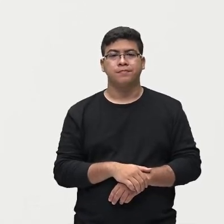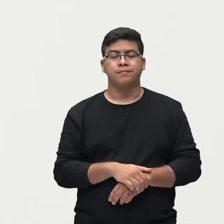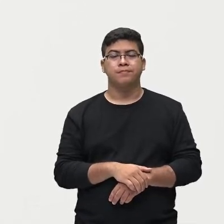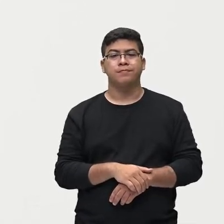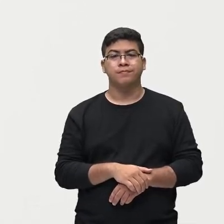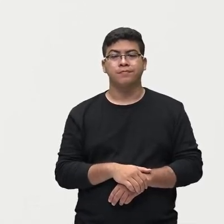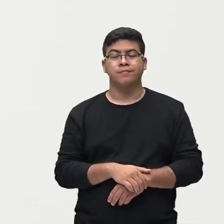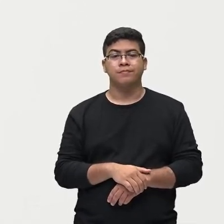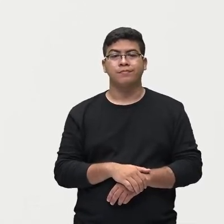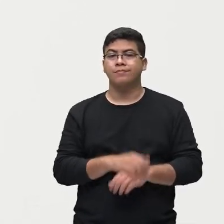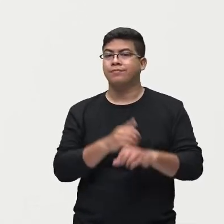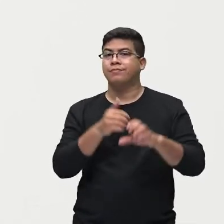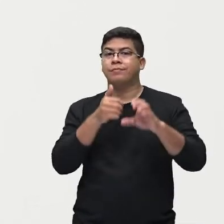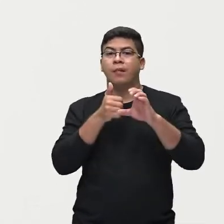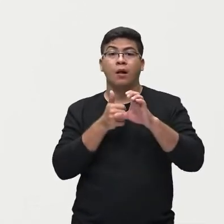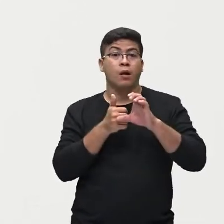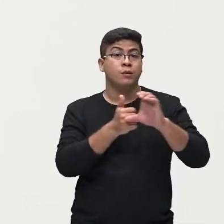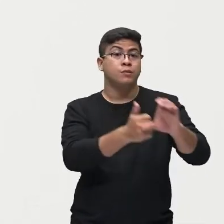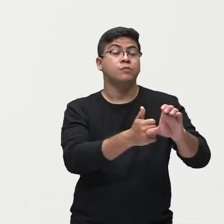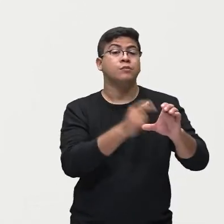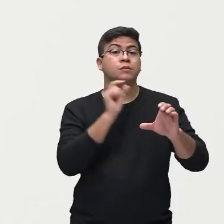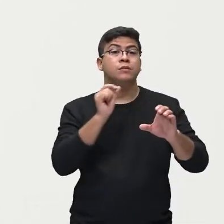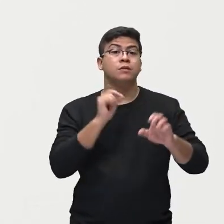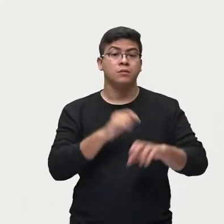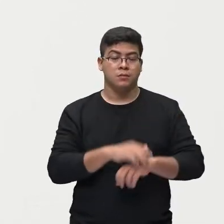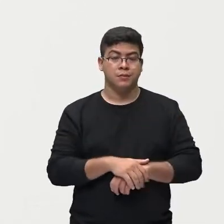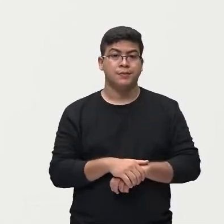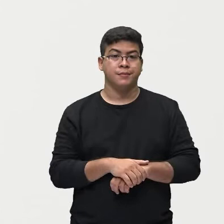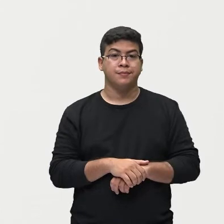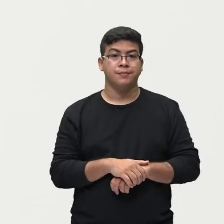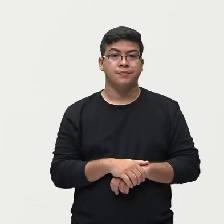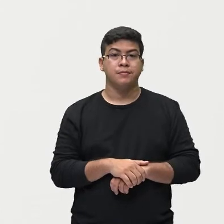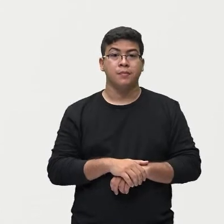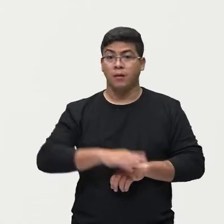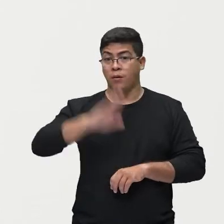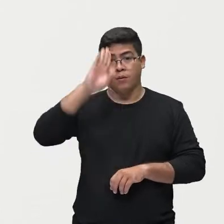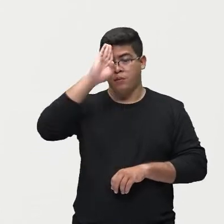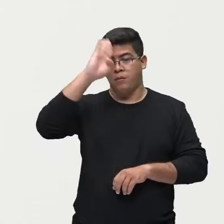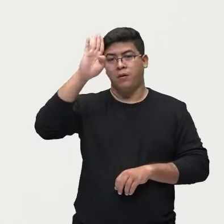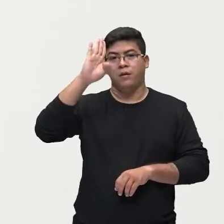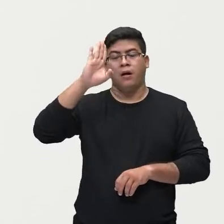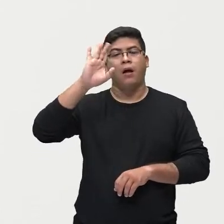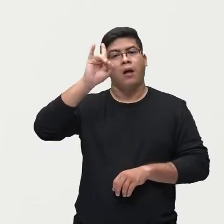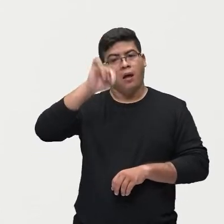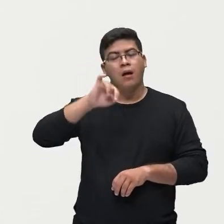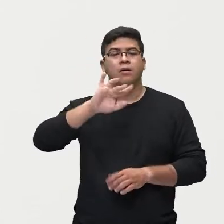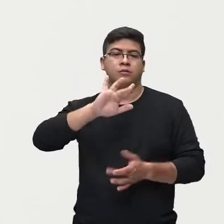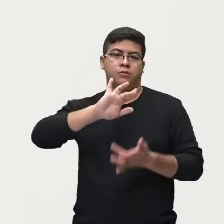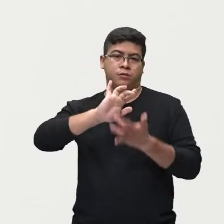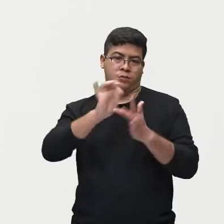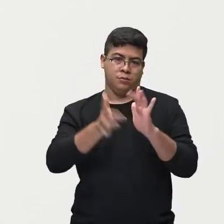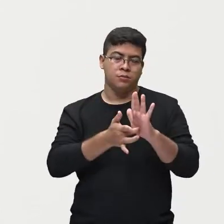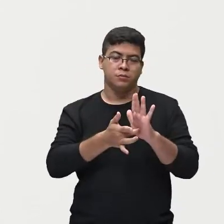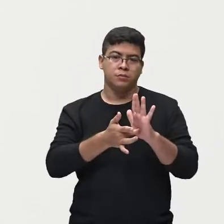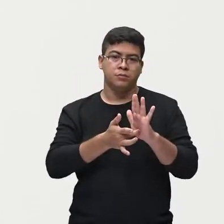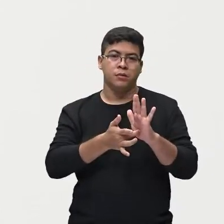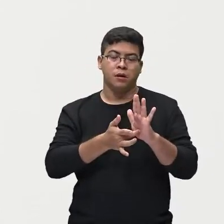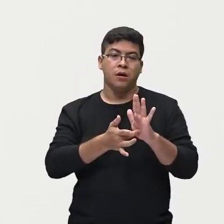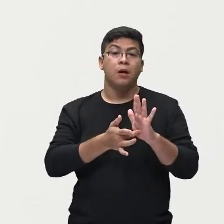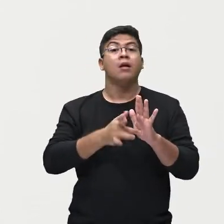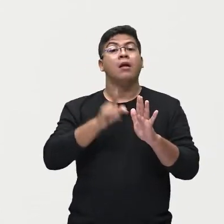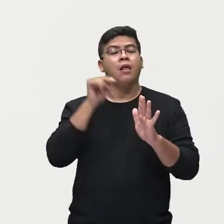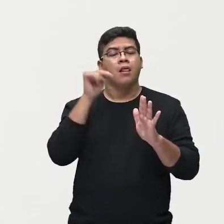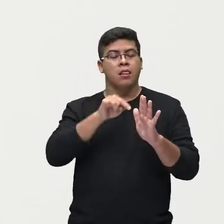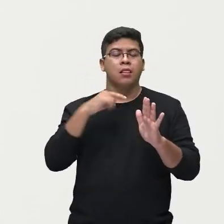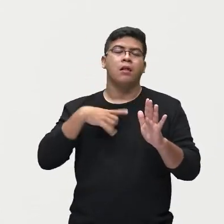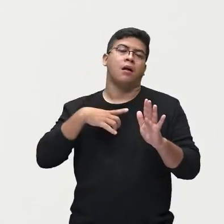No cristianismo, o principal fundamento da ética cristã é Jesus Cristo. Ele é o parâmetro ético,